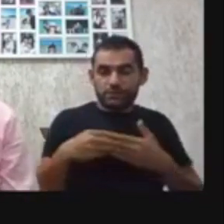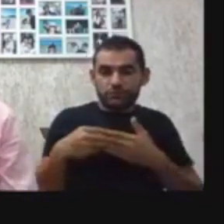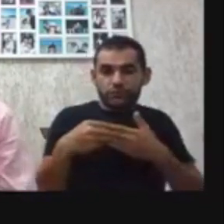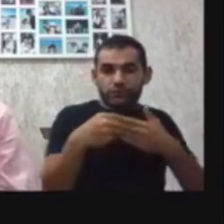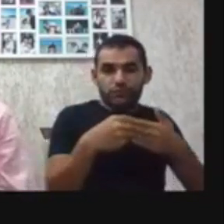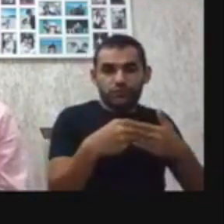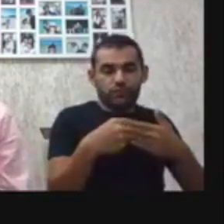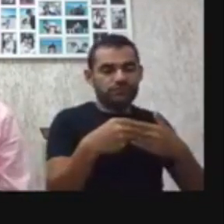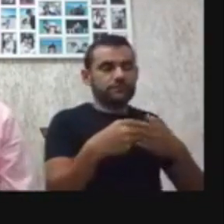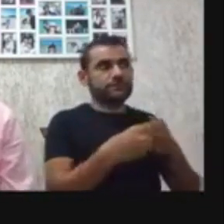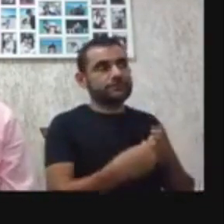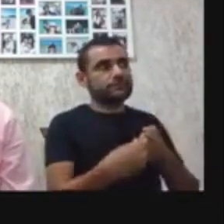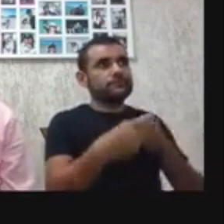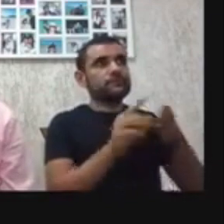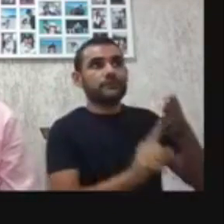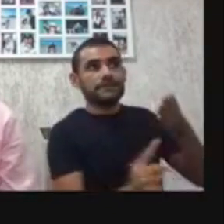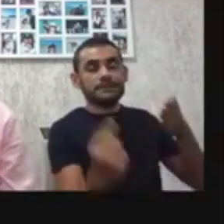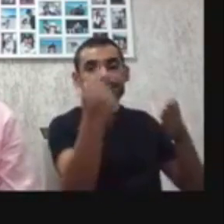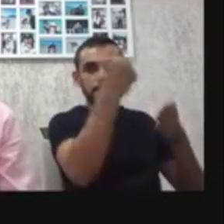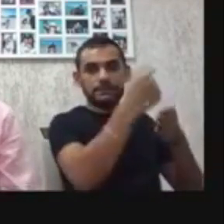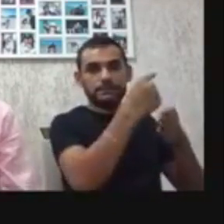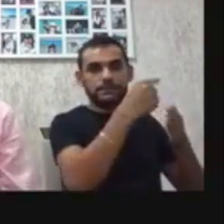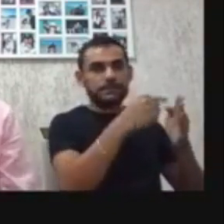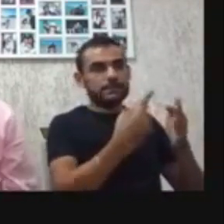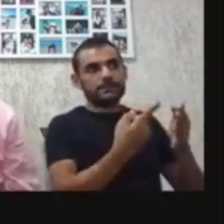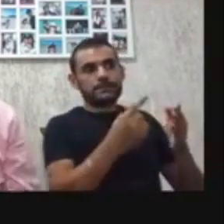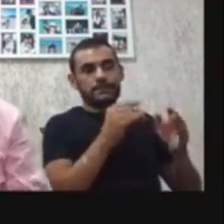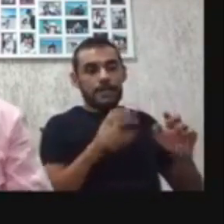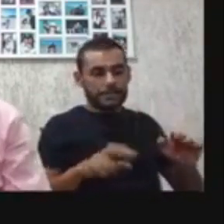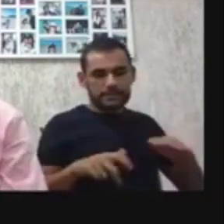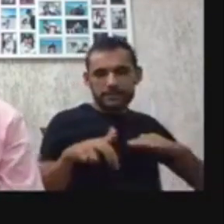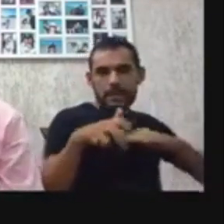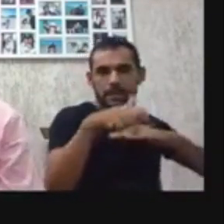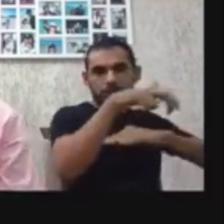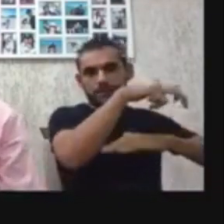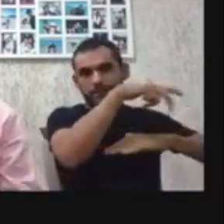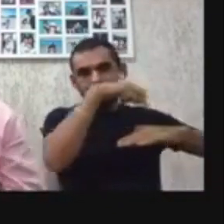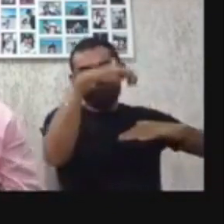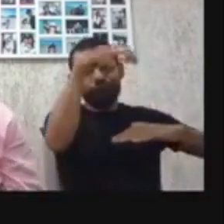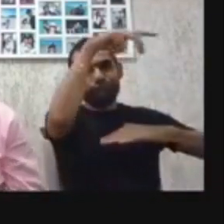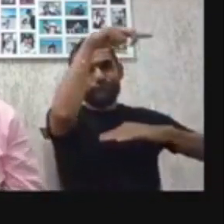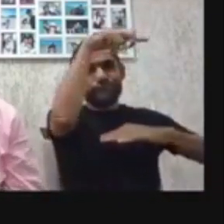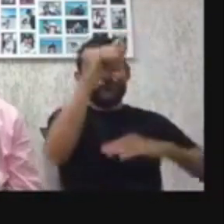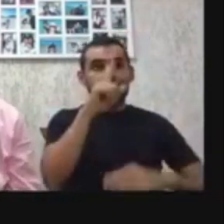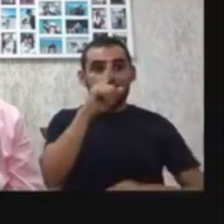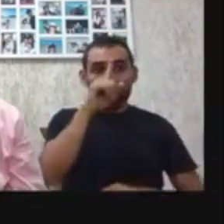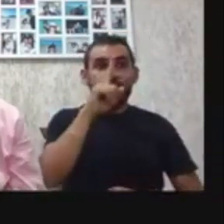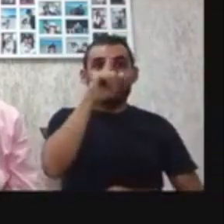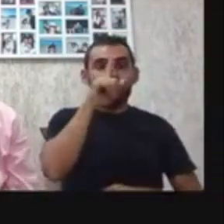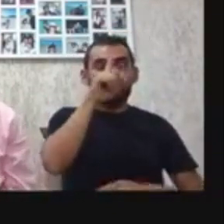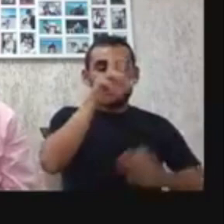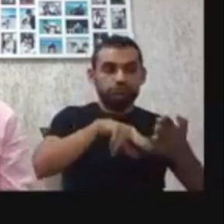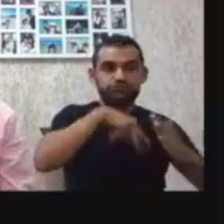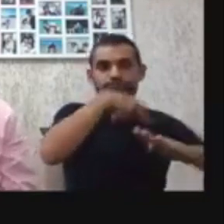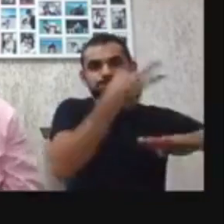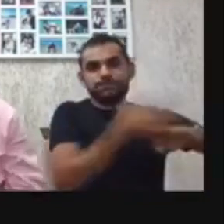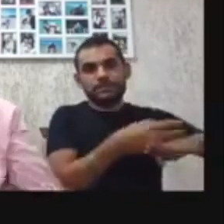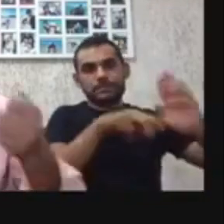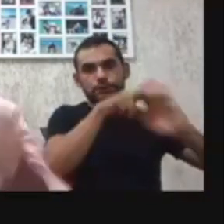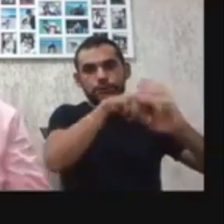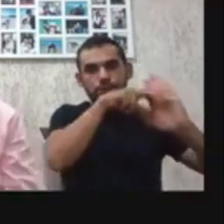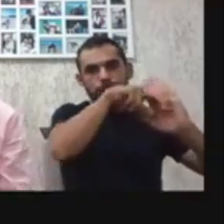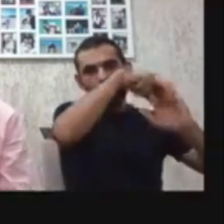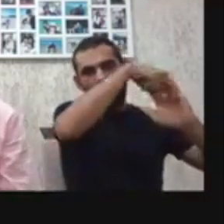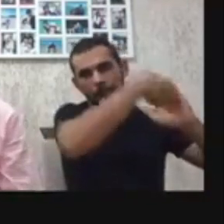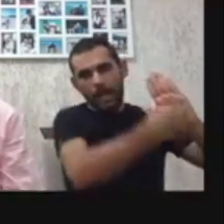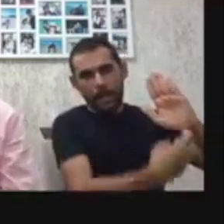o andar de cima, ou então querendo carregar a escada, e o risco de acidente daquela escada. Na escada de um cadeirante